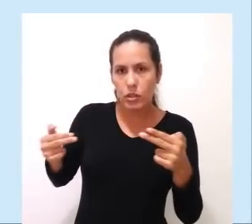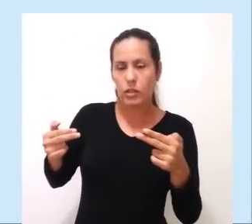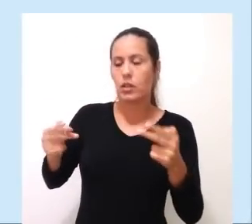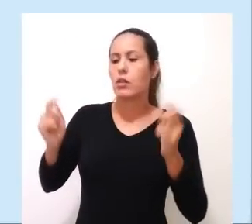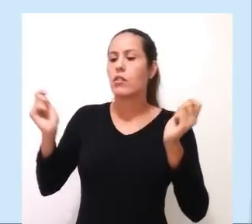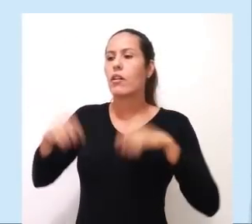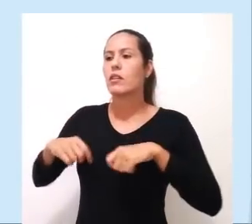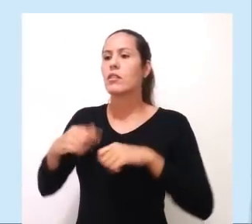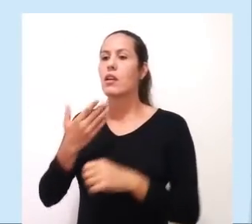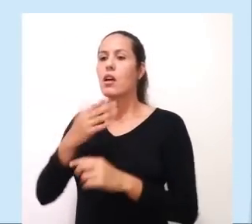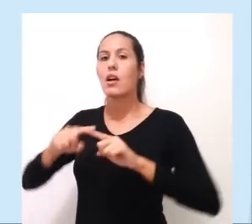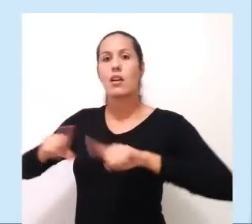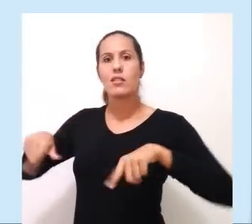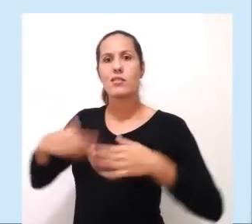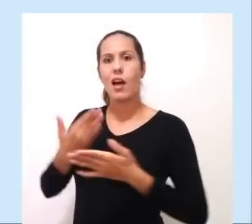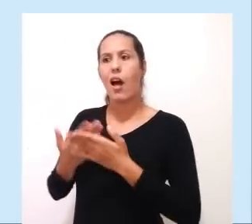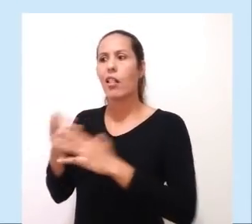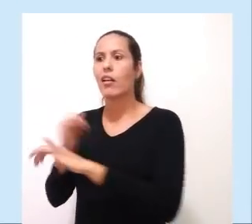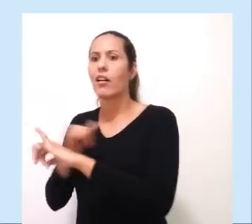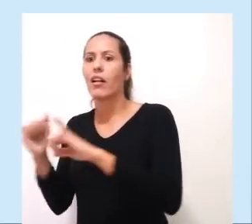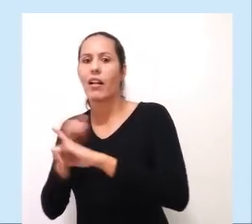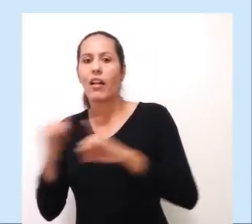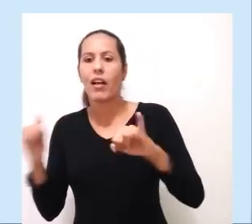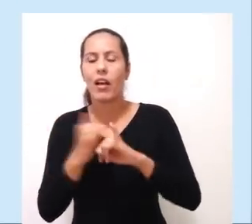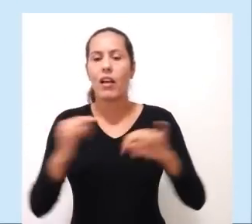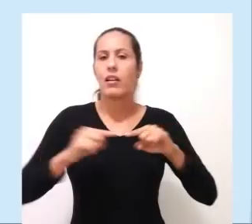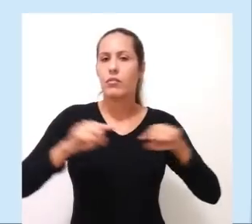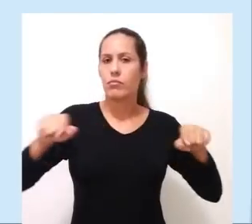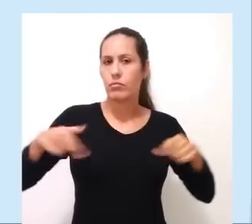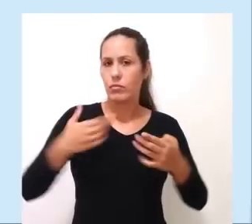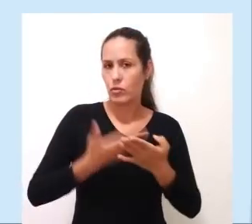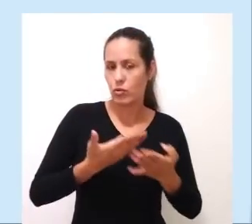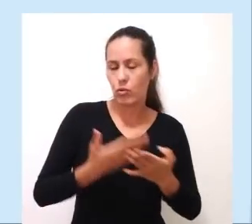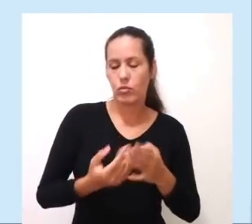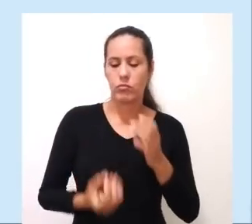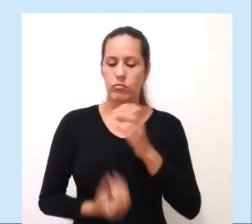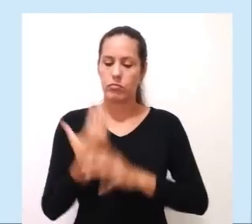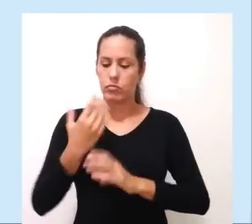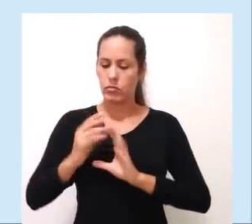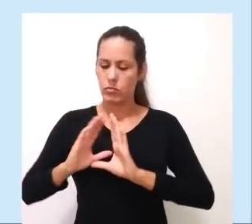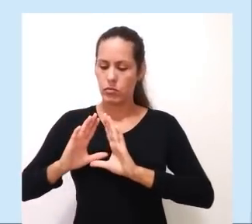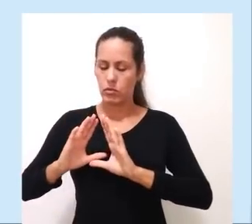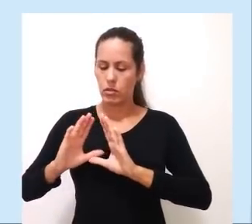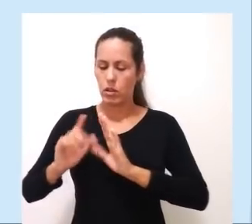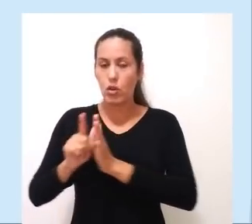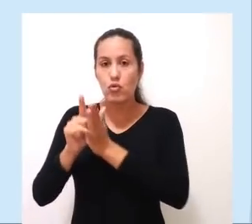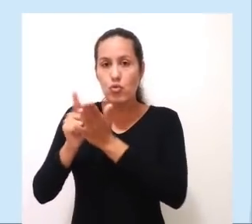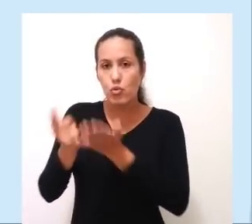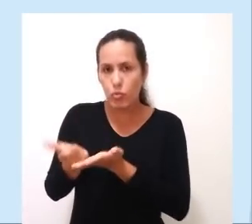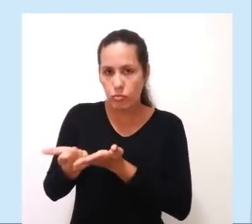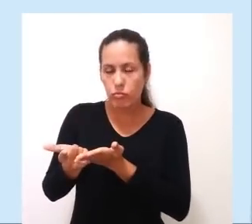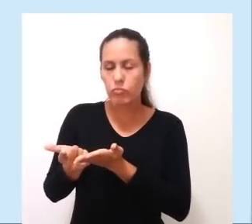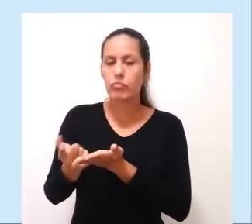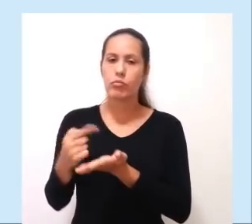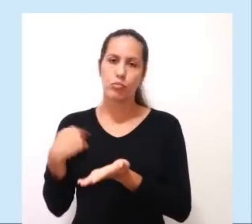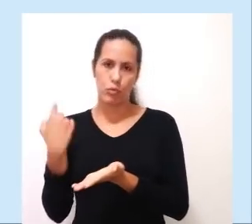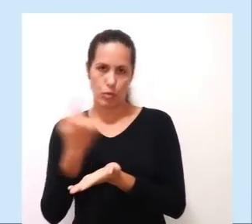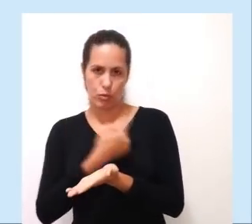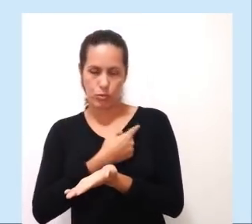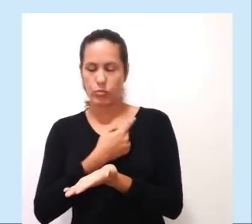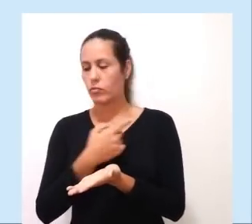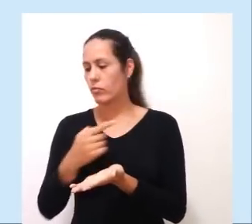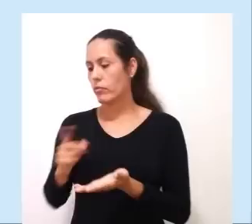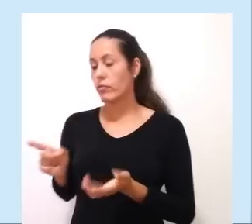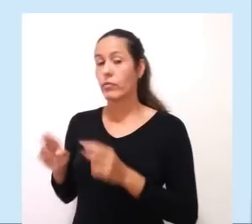para circular na sala, circular no colégio, certo? Fazer o nosso jornalzinho. Então, respeitar isso aqui. Deve ser um